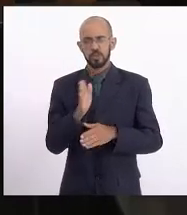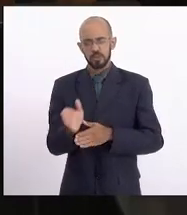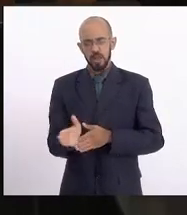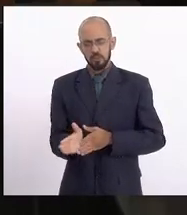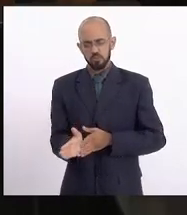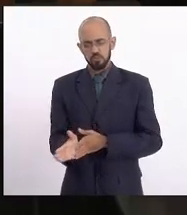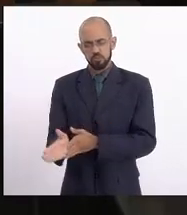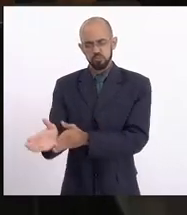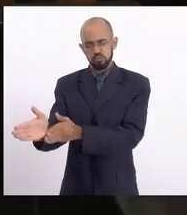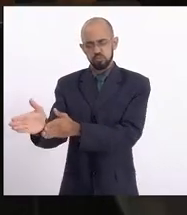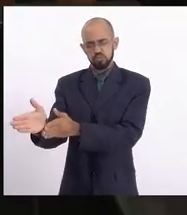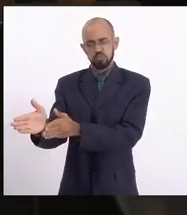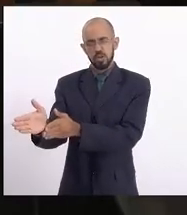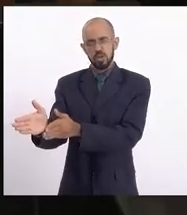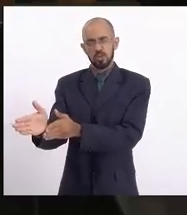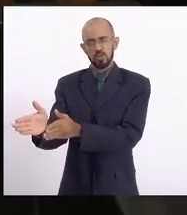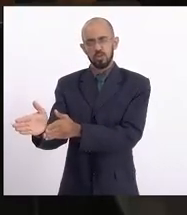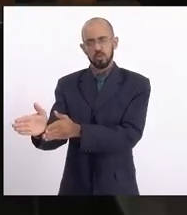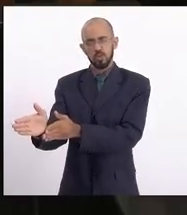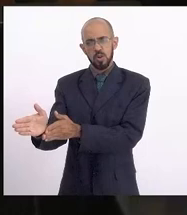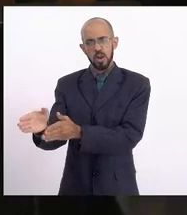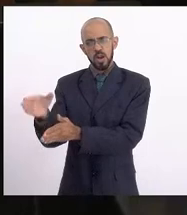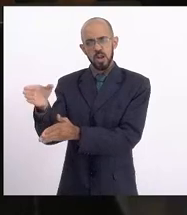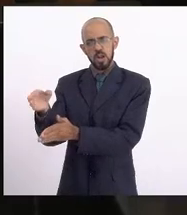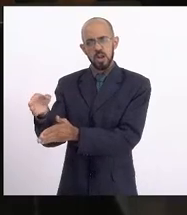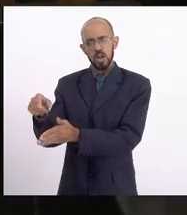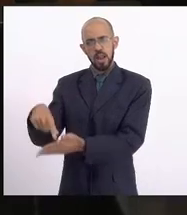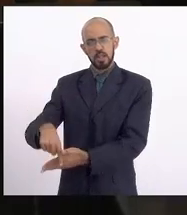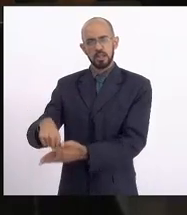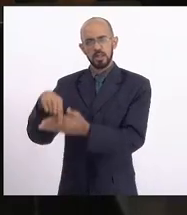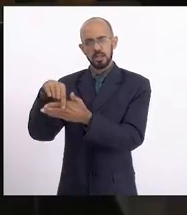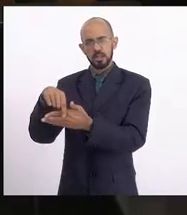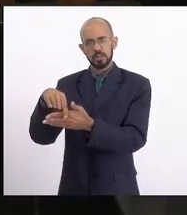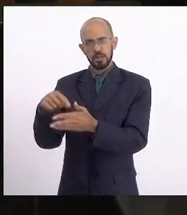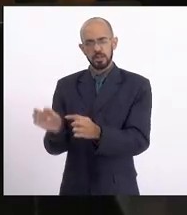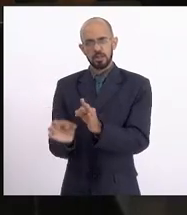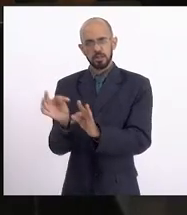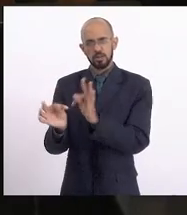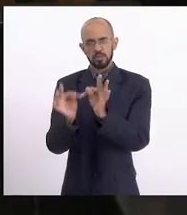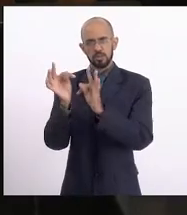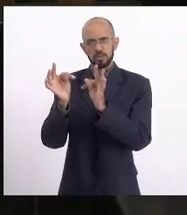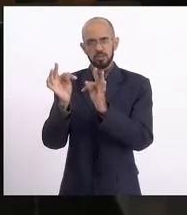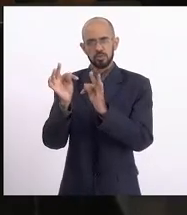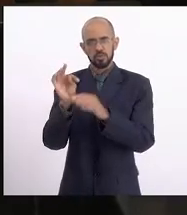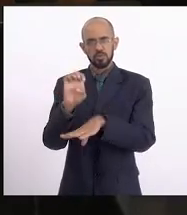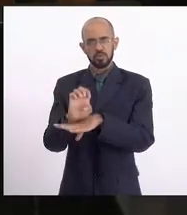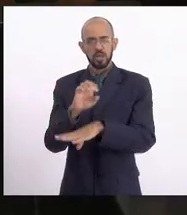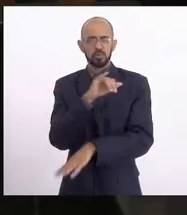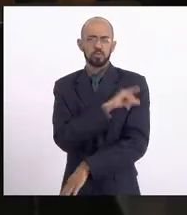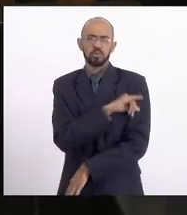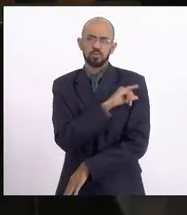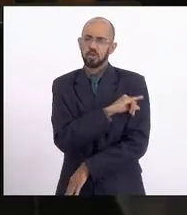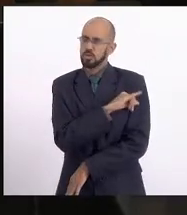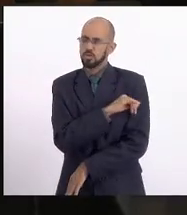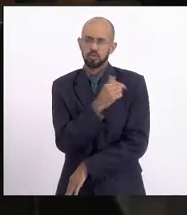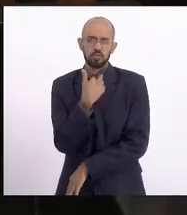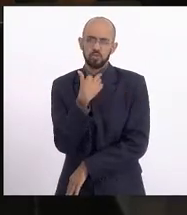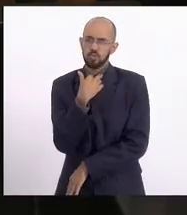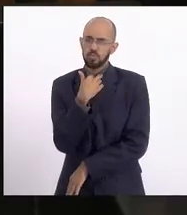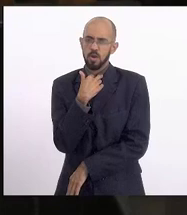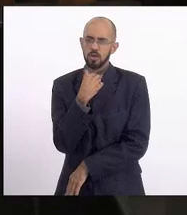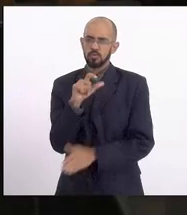alinhado na vanguarda da tecnologia. E o Estado do Rio não pode ficar fora. E Petrópolis